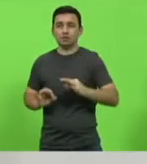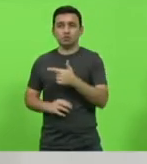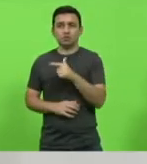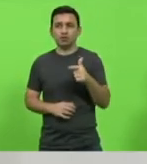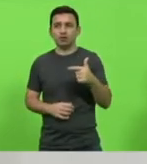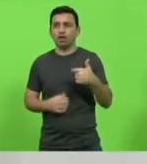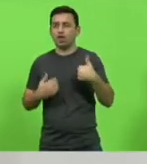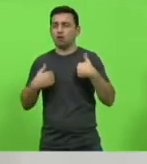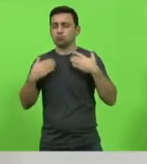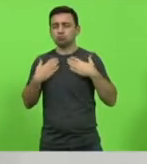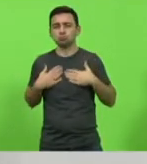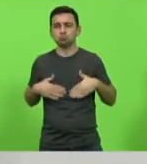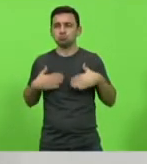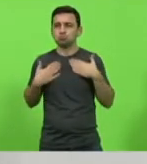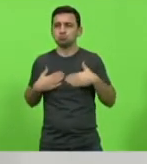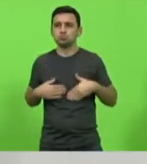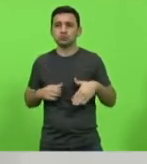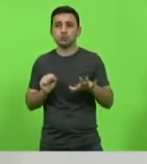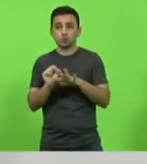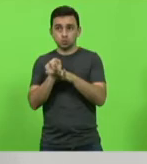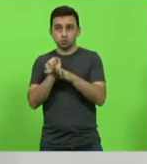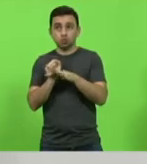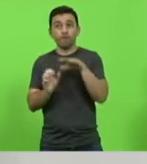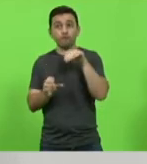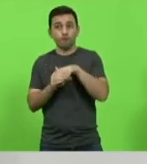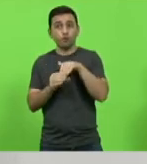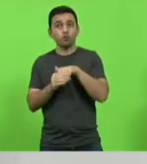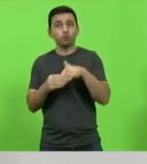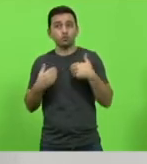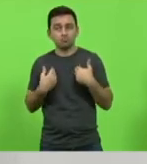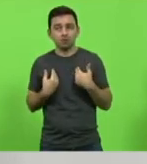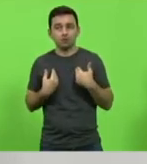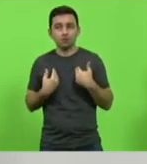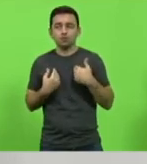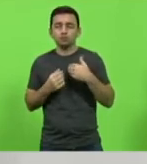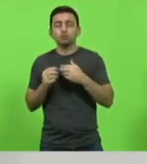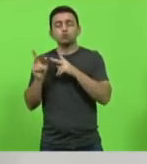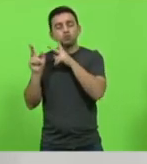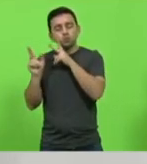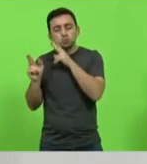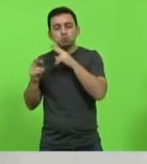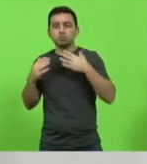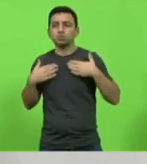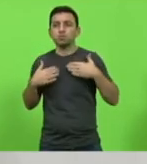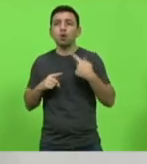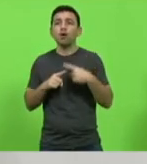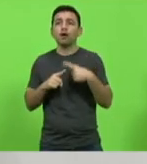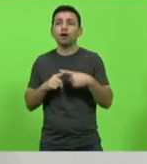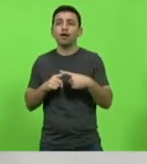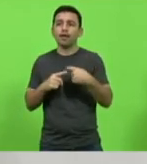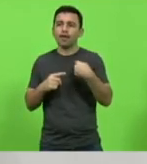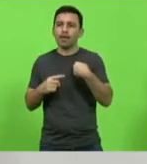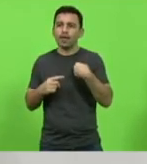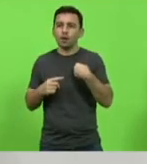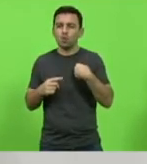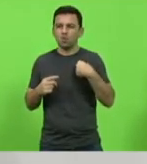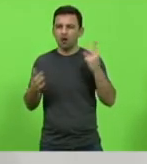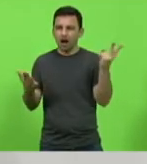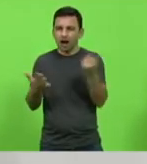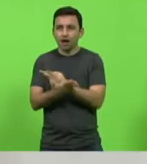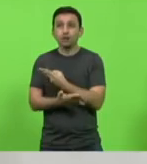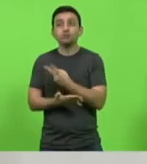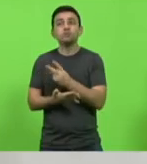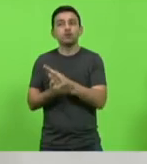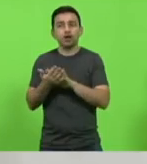estou muito tranquilo muito seguro do voto que eu fiz durmo com tranquilidade por saber que eu não cometi uma injustiça